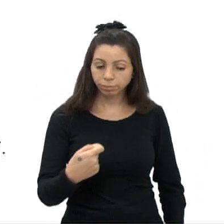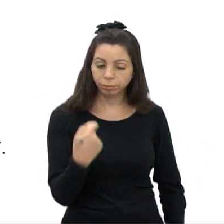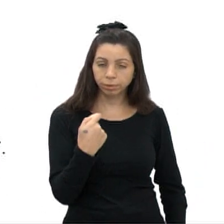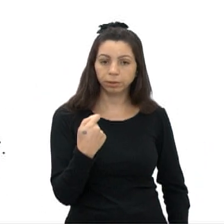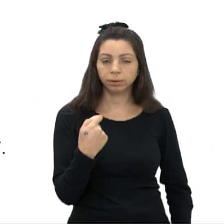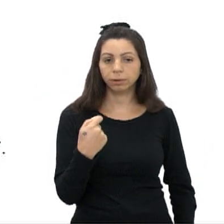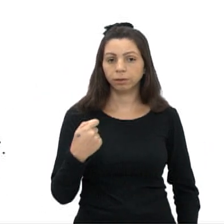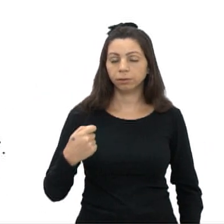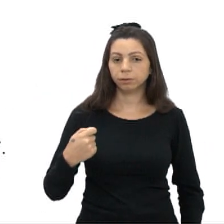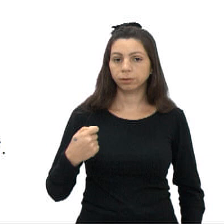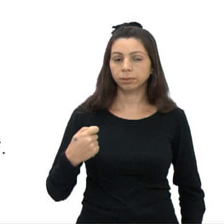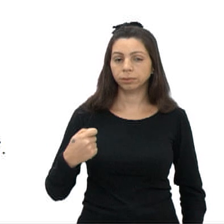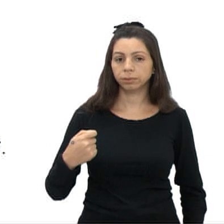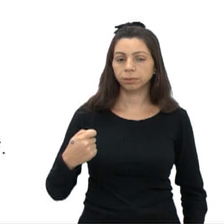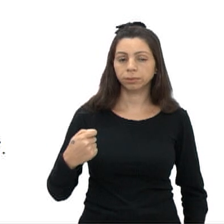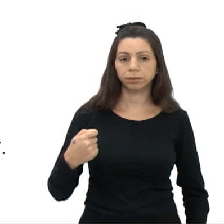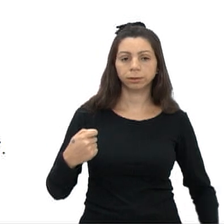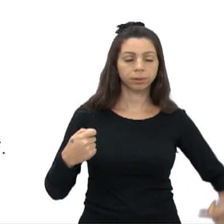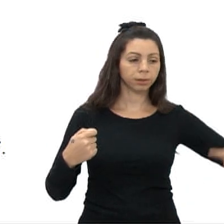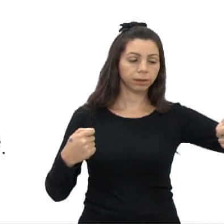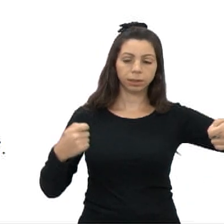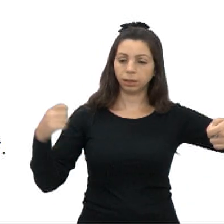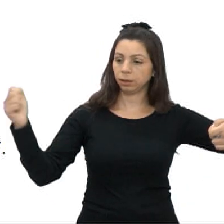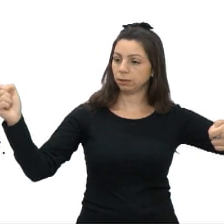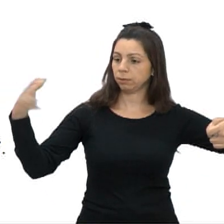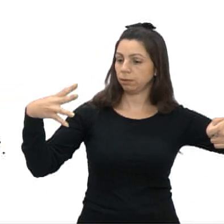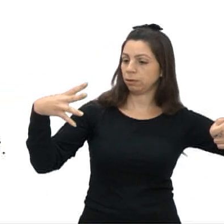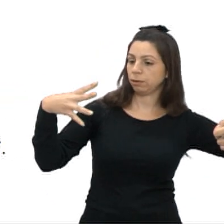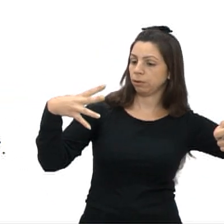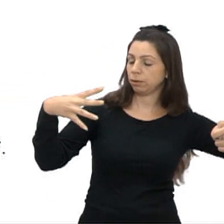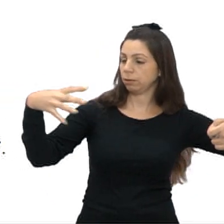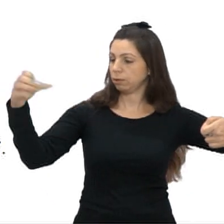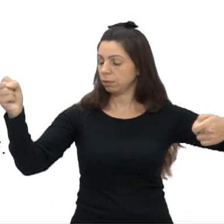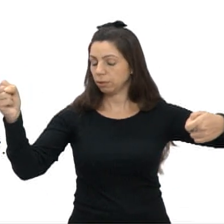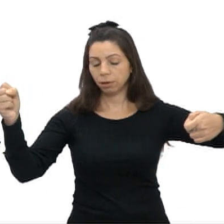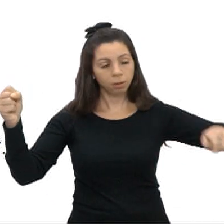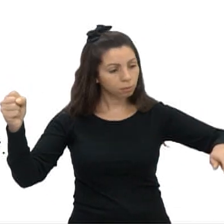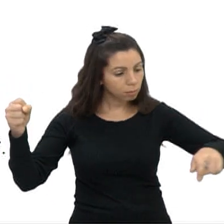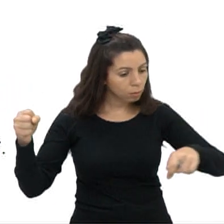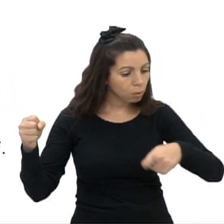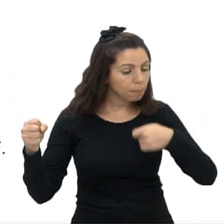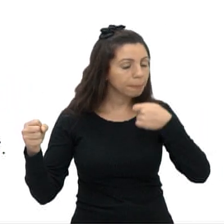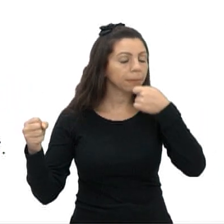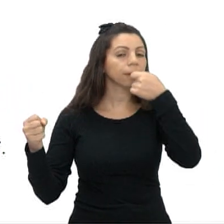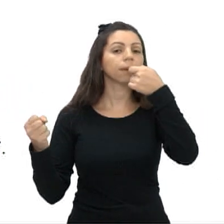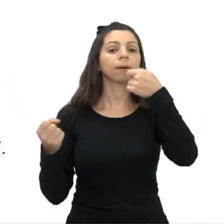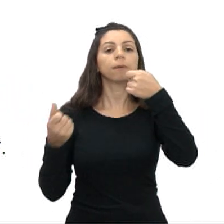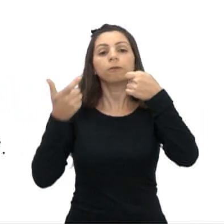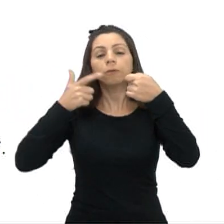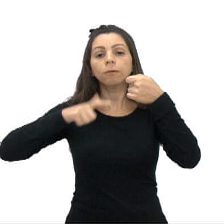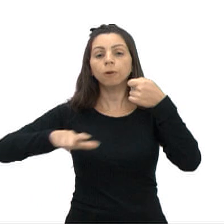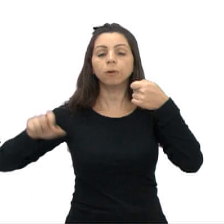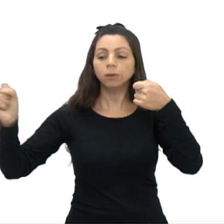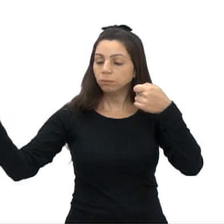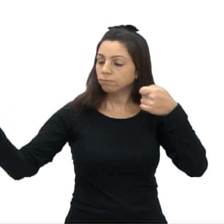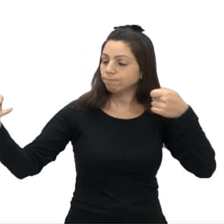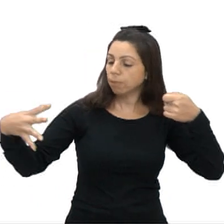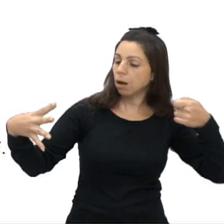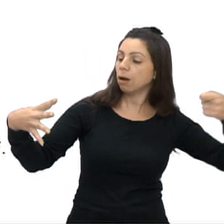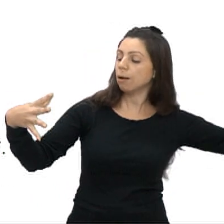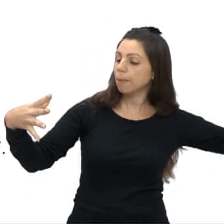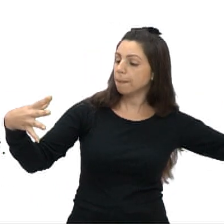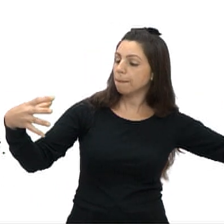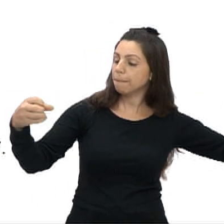e desligava a Fantástica. Dava outra garfada, ligava e desligava, e